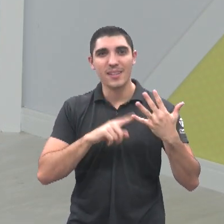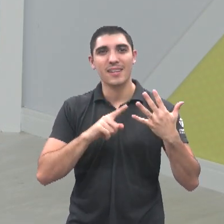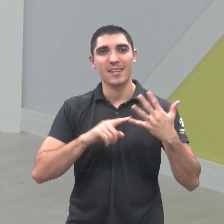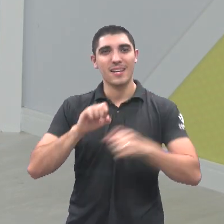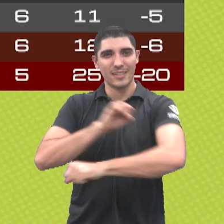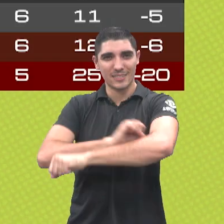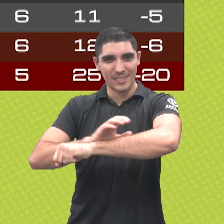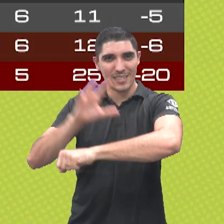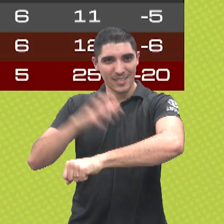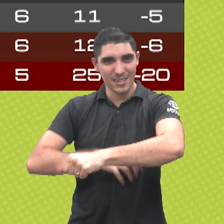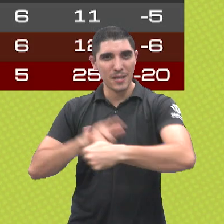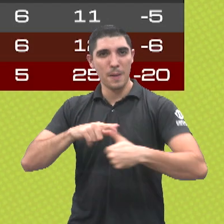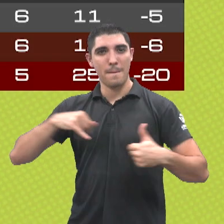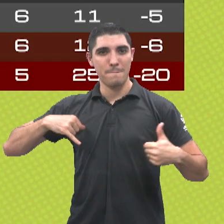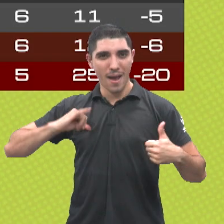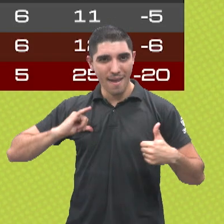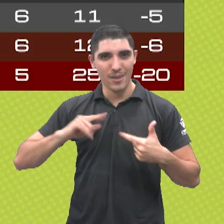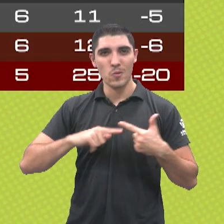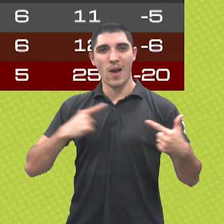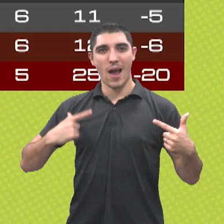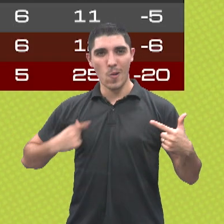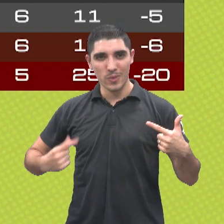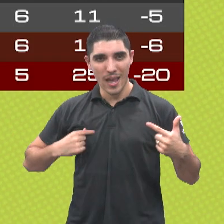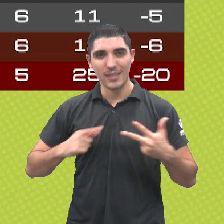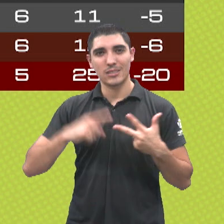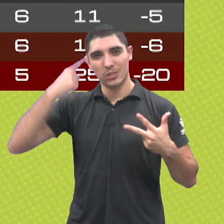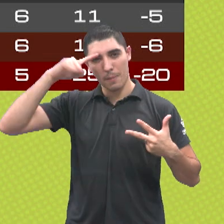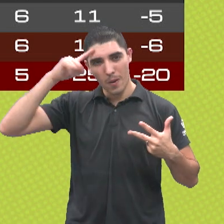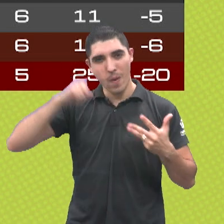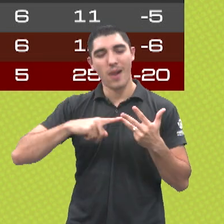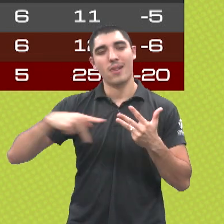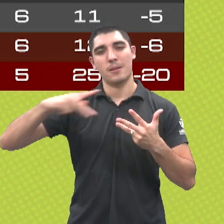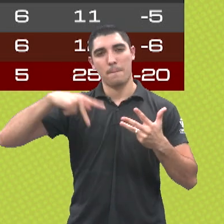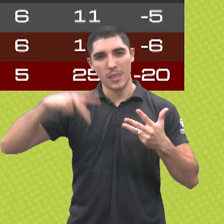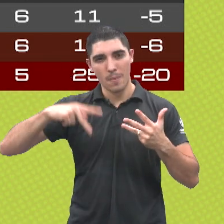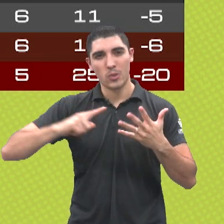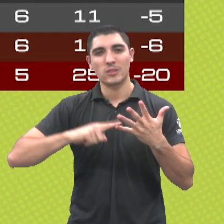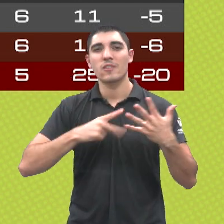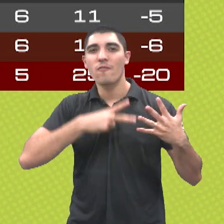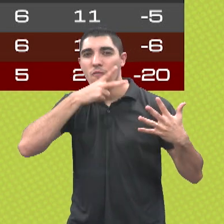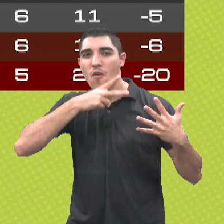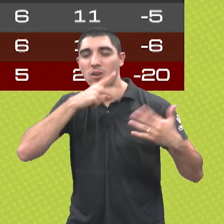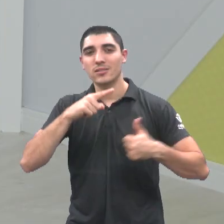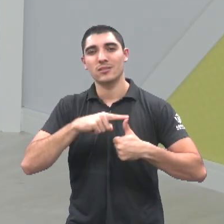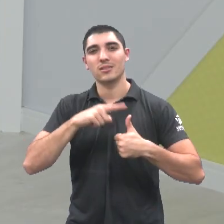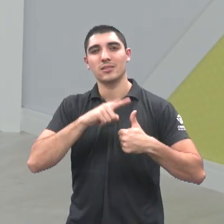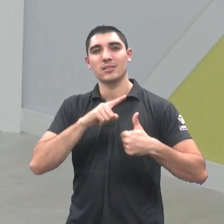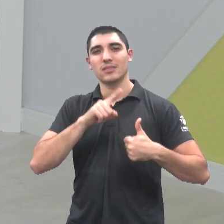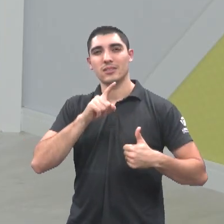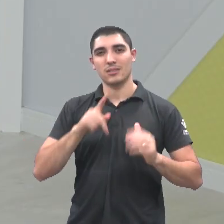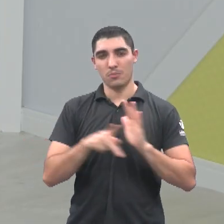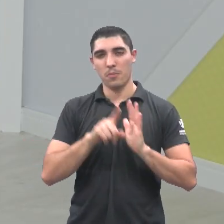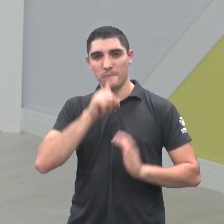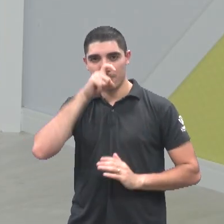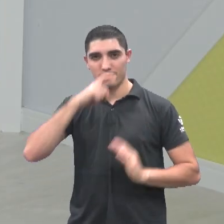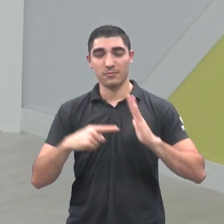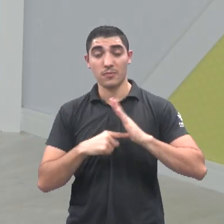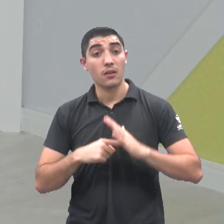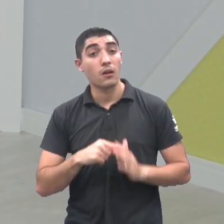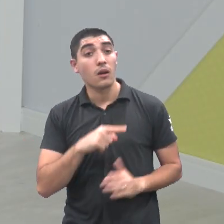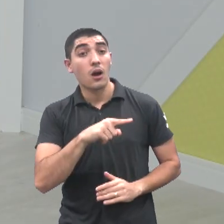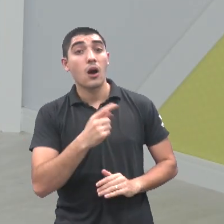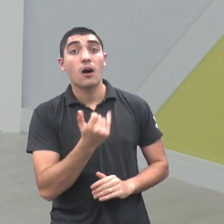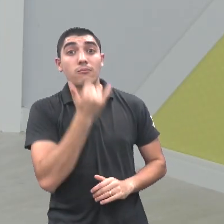Audax, Jabaquara, Penapolense, Vossa e Matonense. Matonense, próximo adversário do São José, tá com menos 20 do Joseense. de saldo. Tá com quanto? Menos 20. Menos